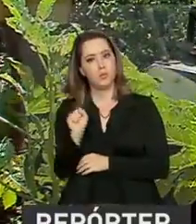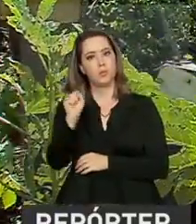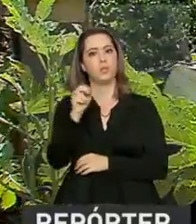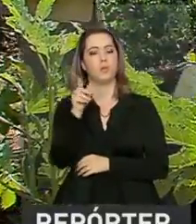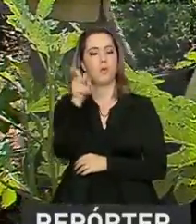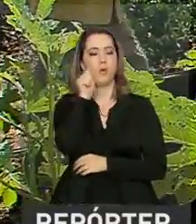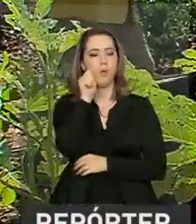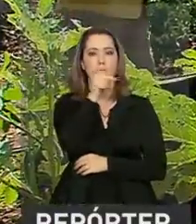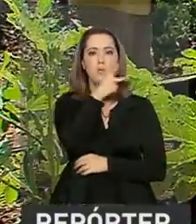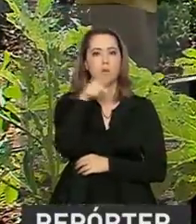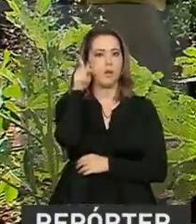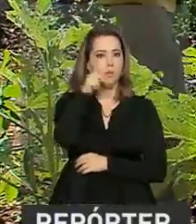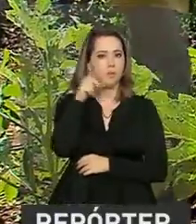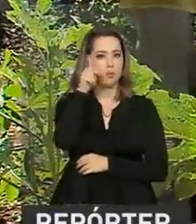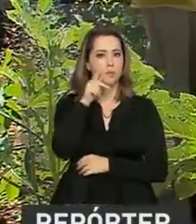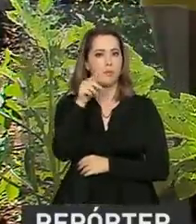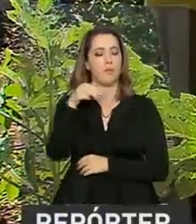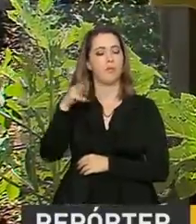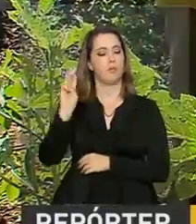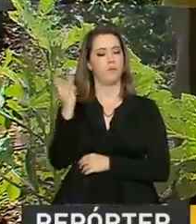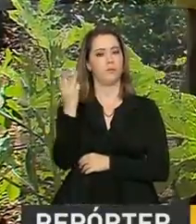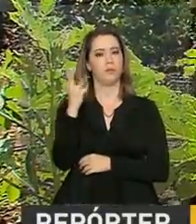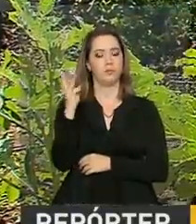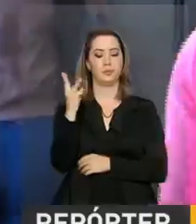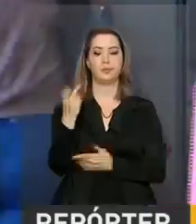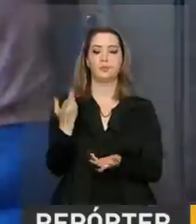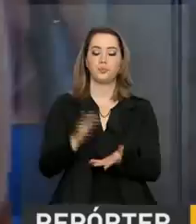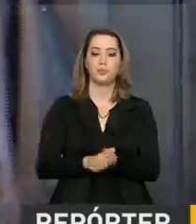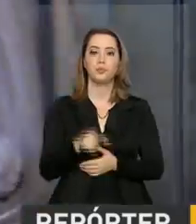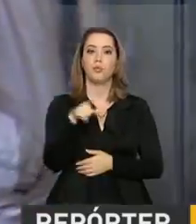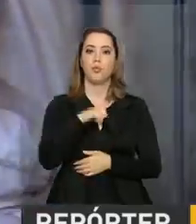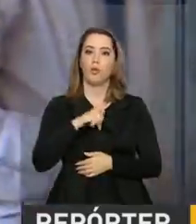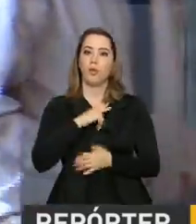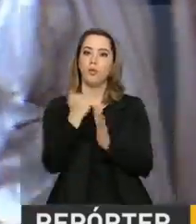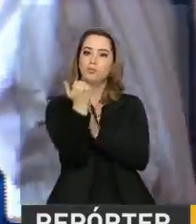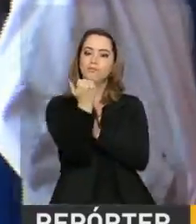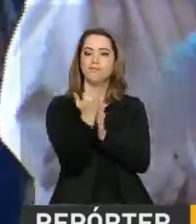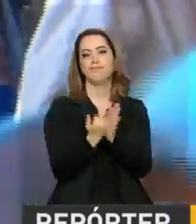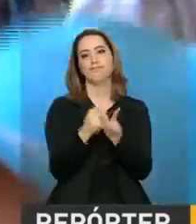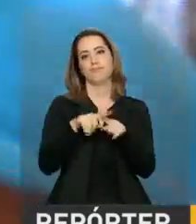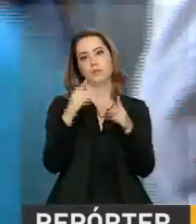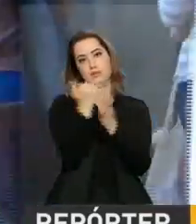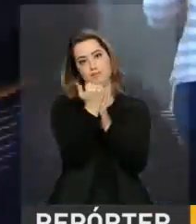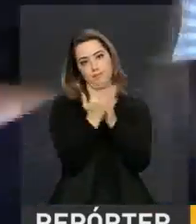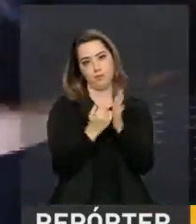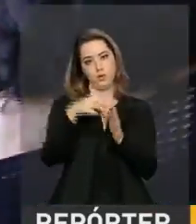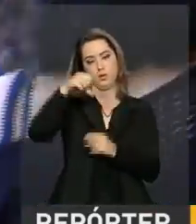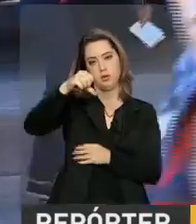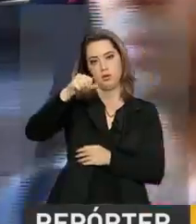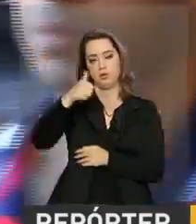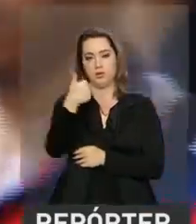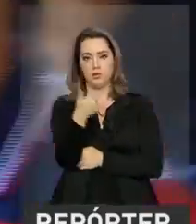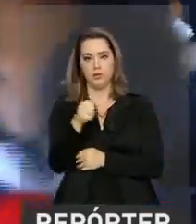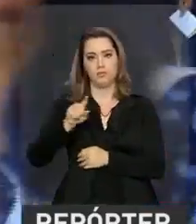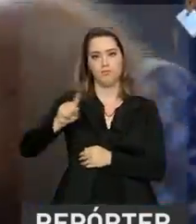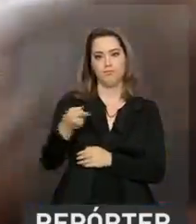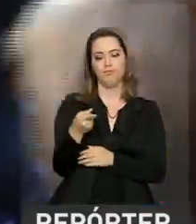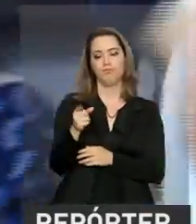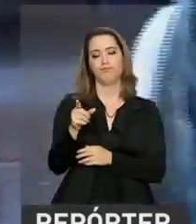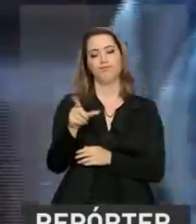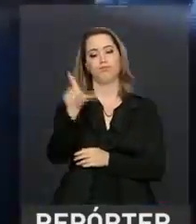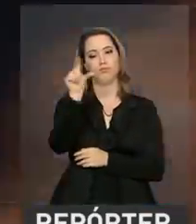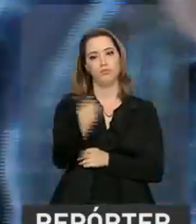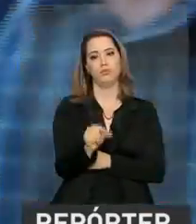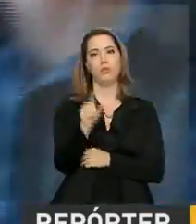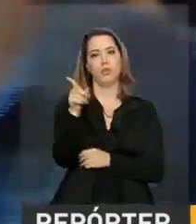e Maranhão. Em contrapartida, foram fechados no mês passado 91 mil postos de trabalho, a maior parte em São Paulo. Apesar